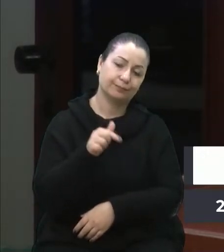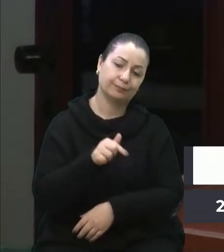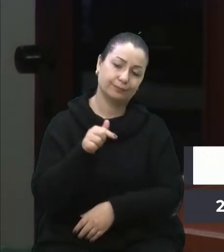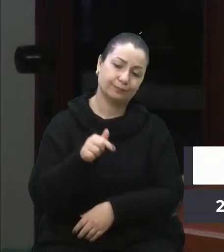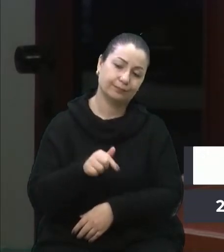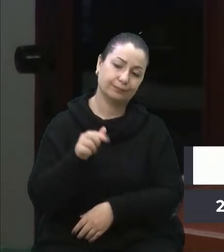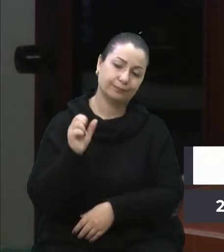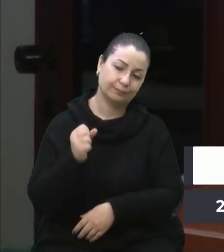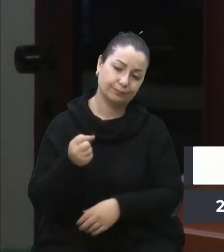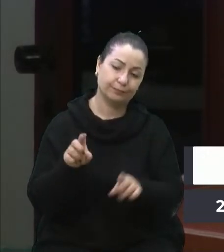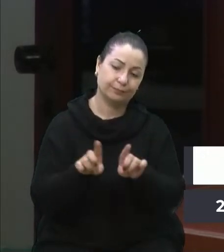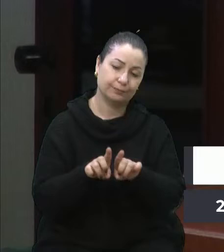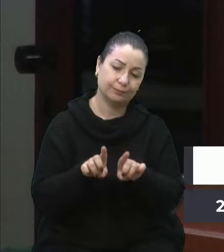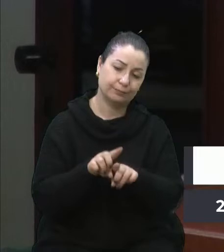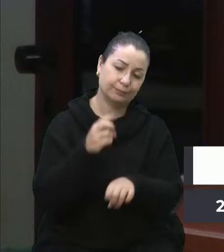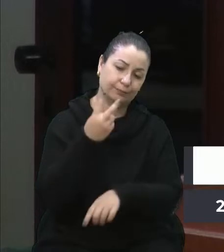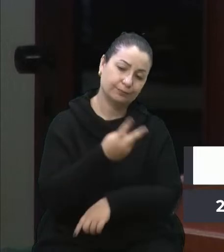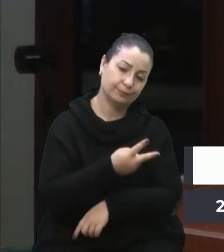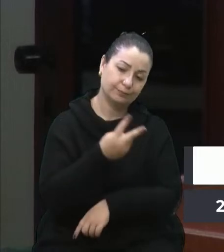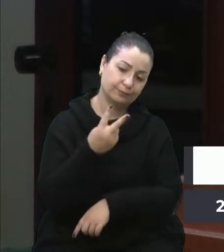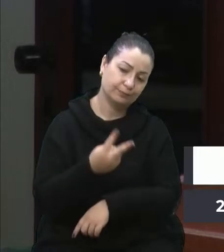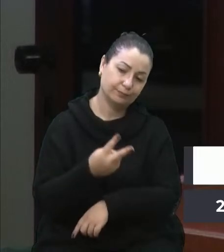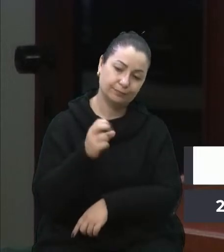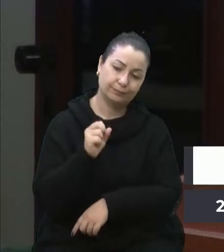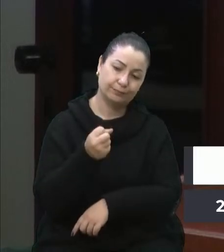2022-27778 e número